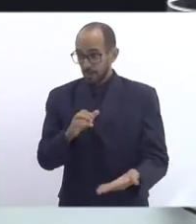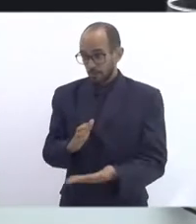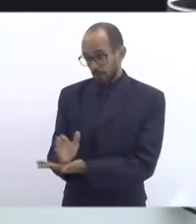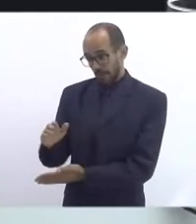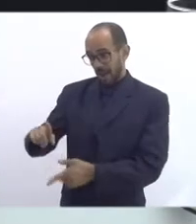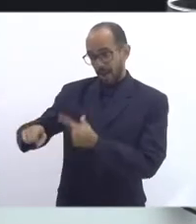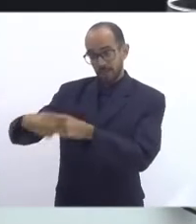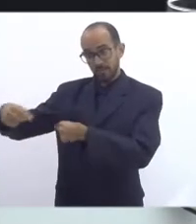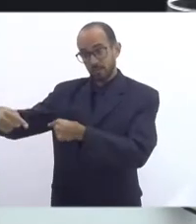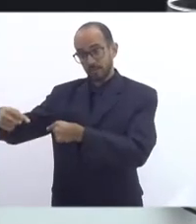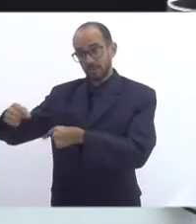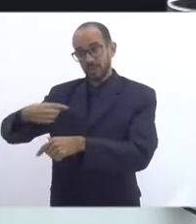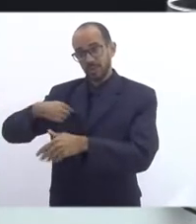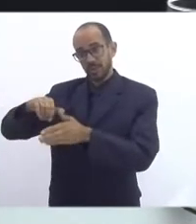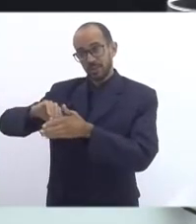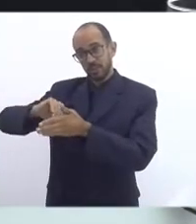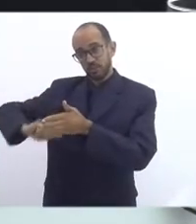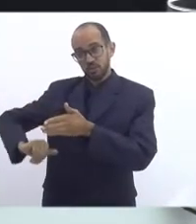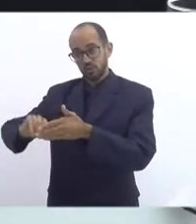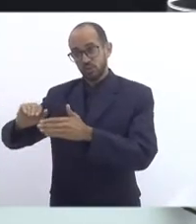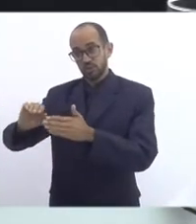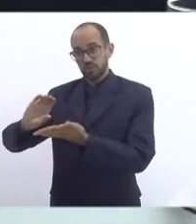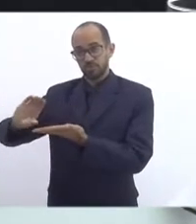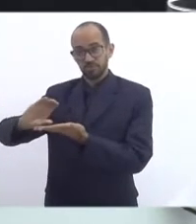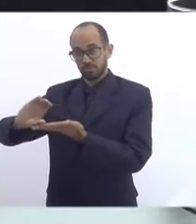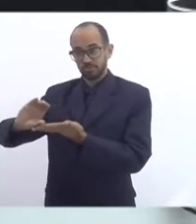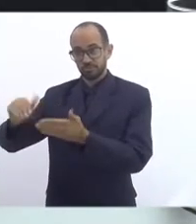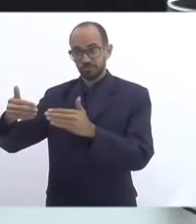seguinte, ação direta inconstitucionalidade no TJ.